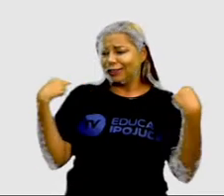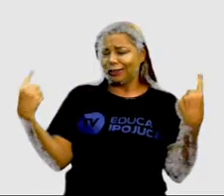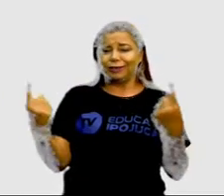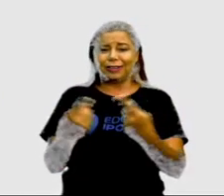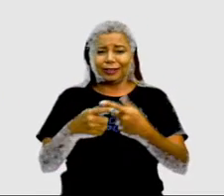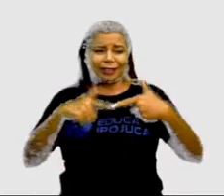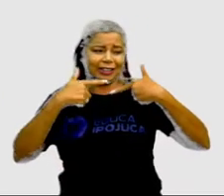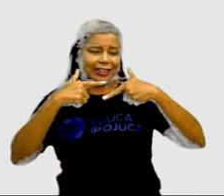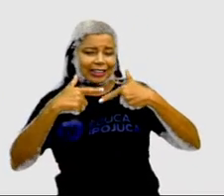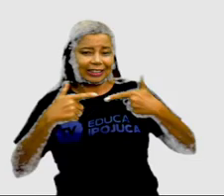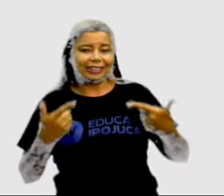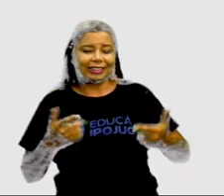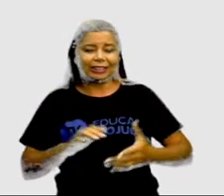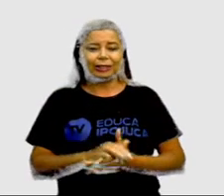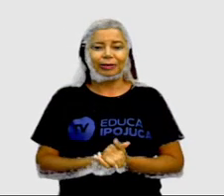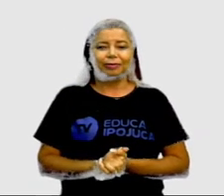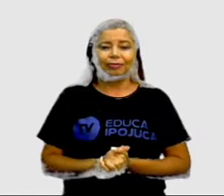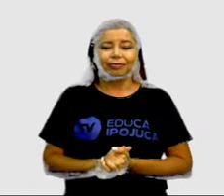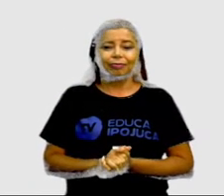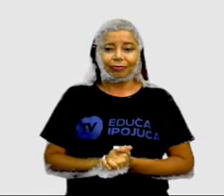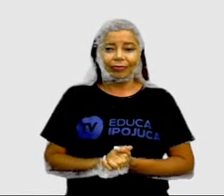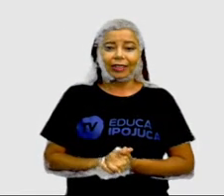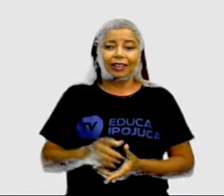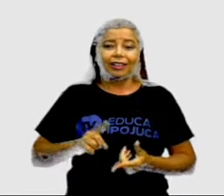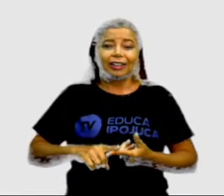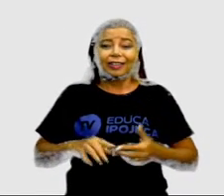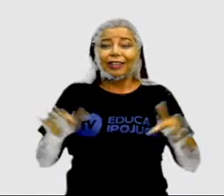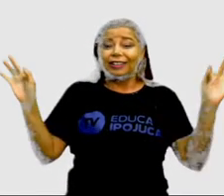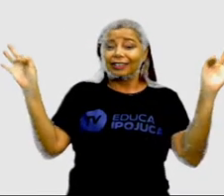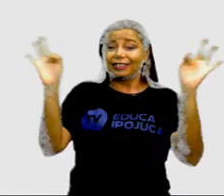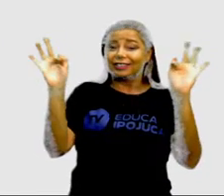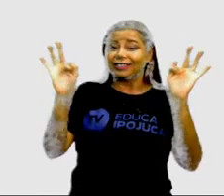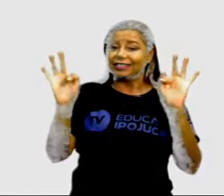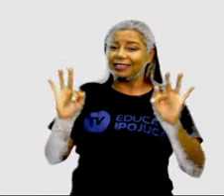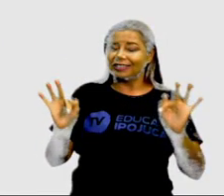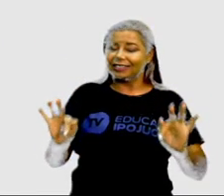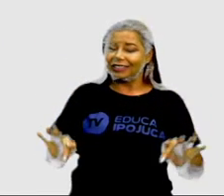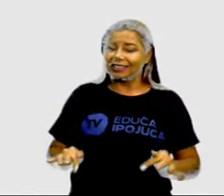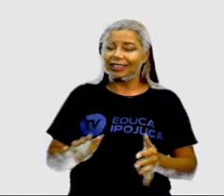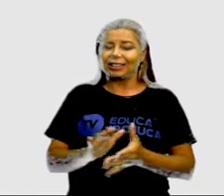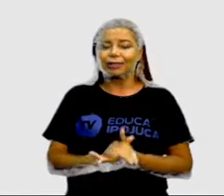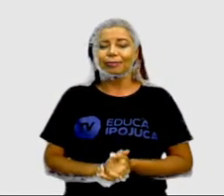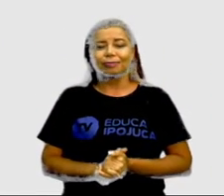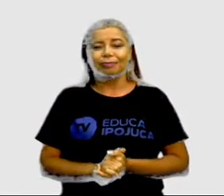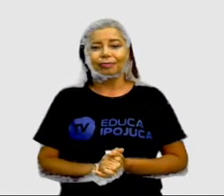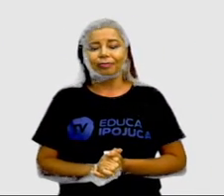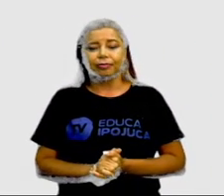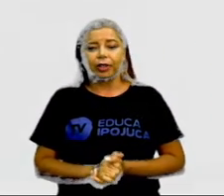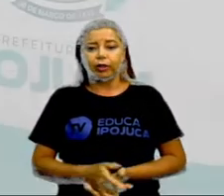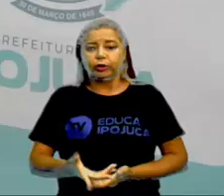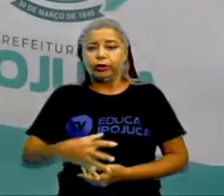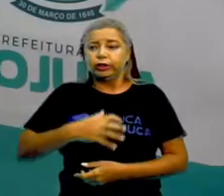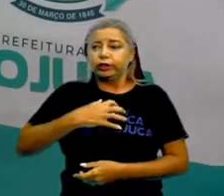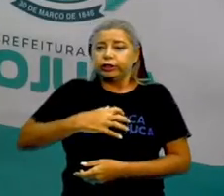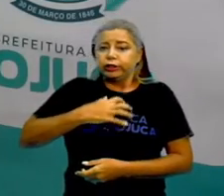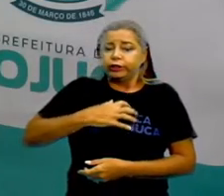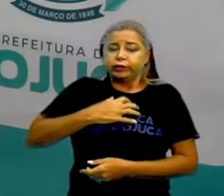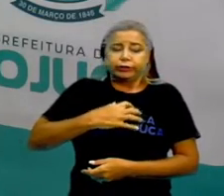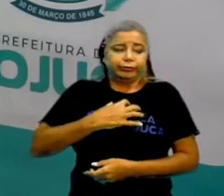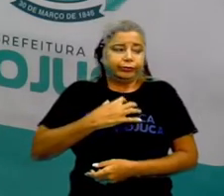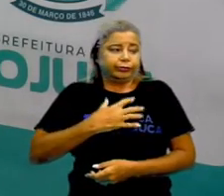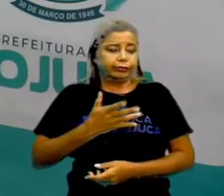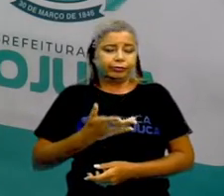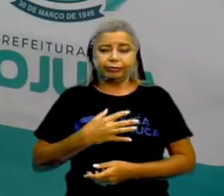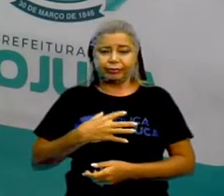Temos o pleased, que é o contente, satisfeito. O annoyed, que é o irritado. Também todo mundo conhece uma